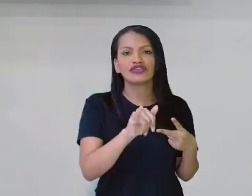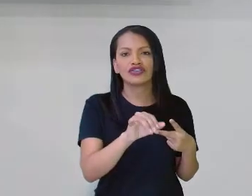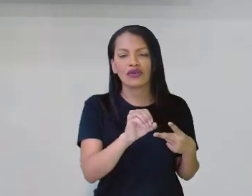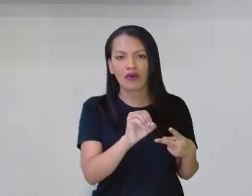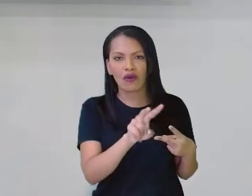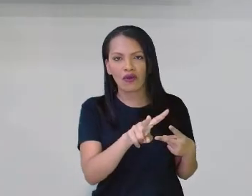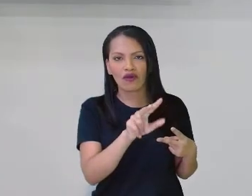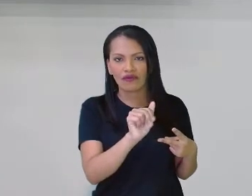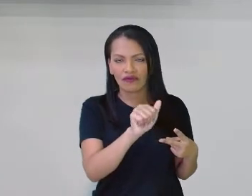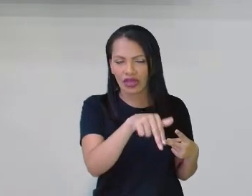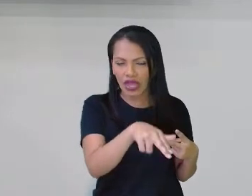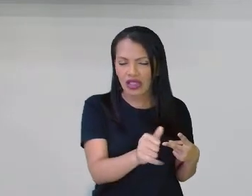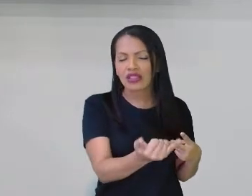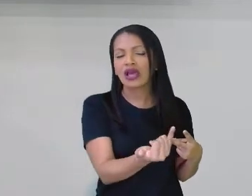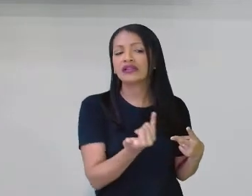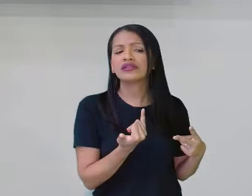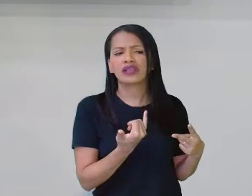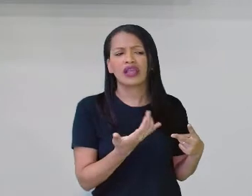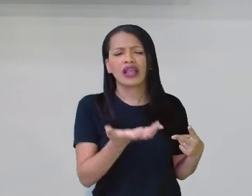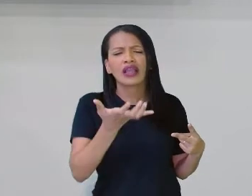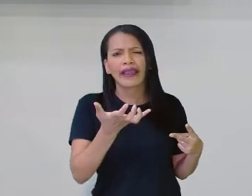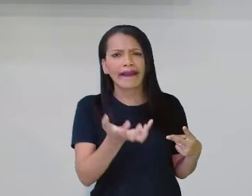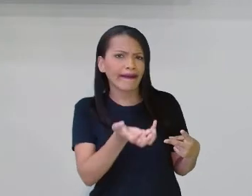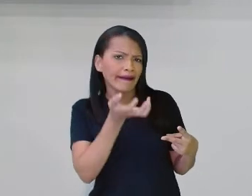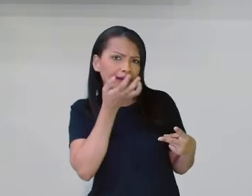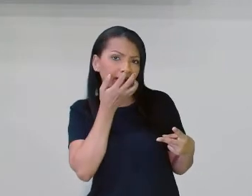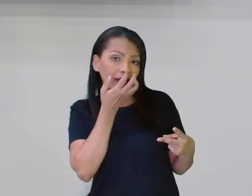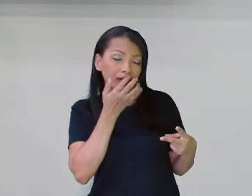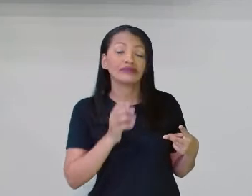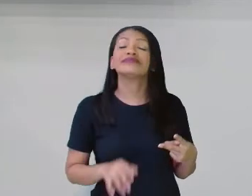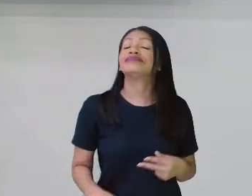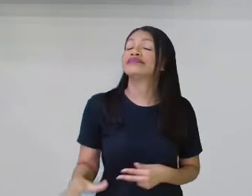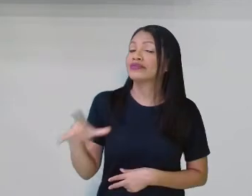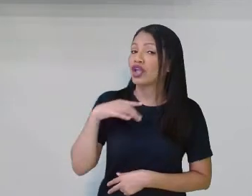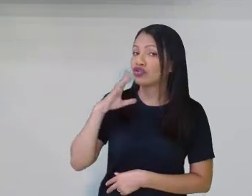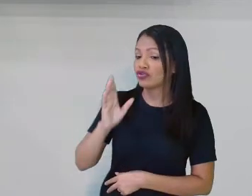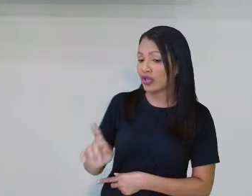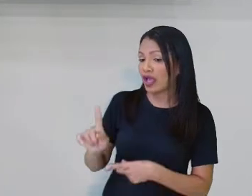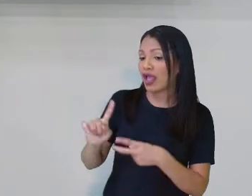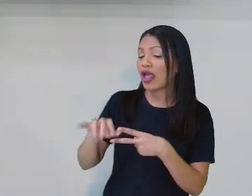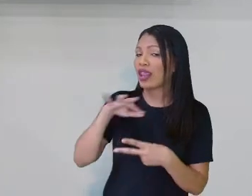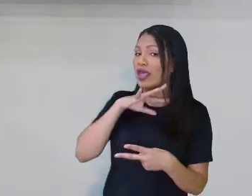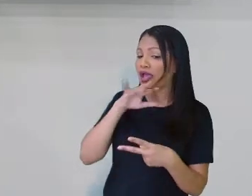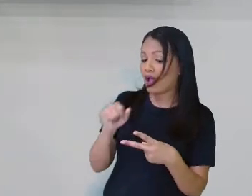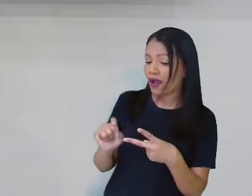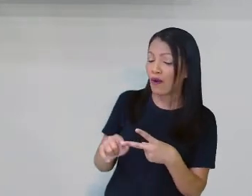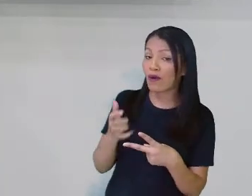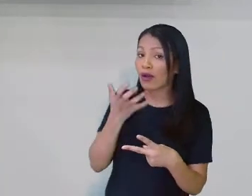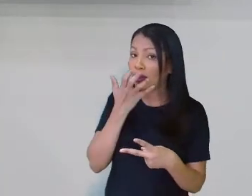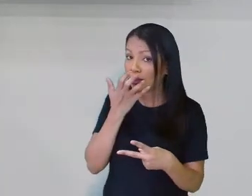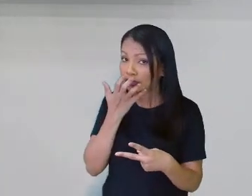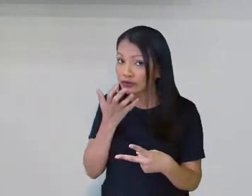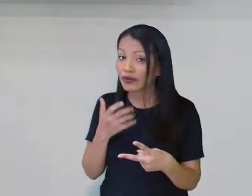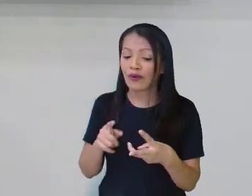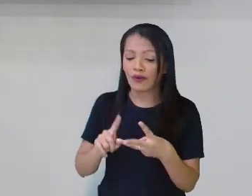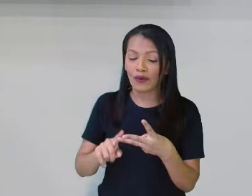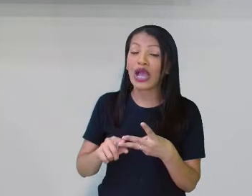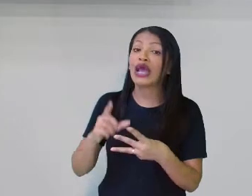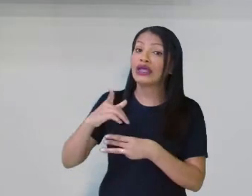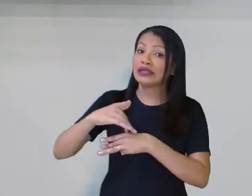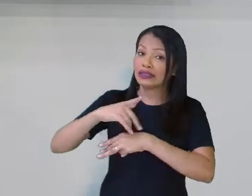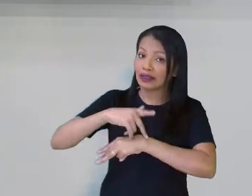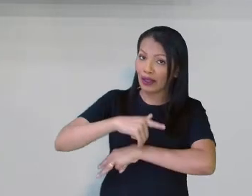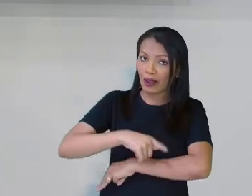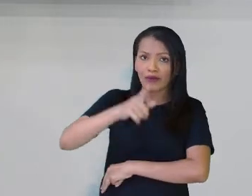vão dizendo, tem leão, tem cachorro, a gente já falou de dinossauro, já disseram que gosta muito, mas eu quero muito mais. Podem ir falando